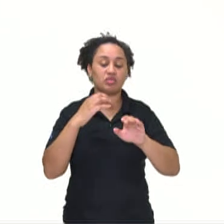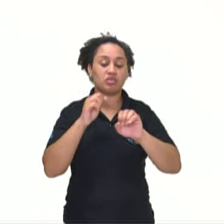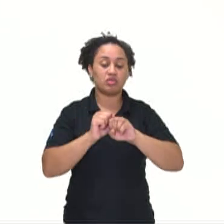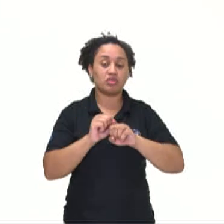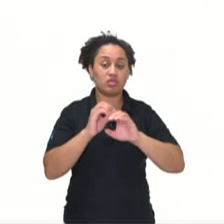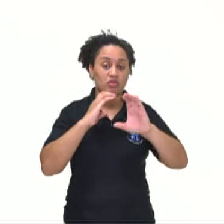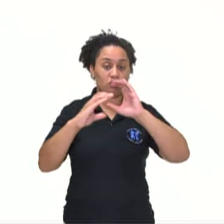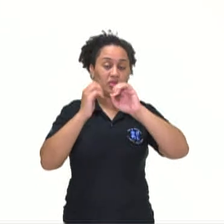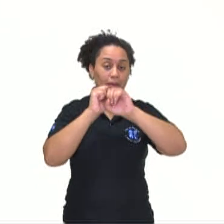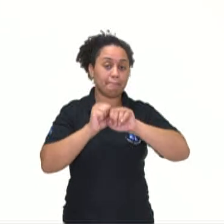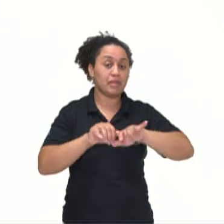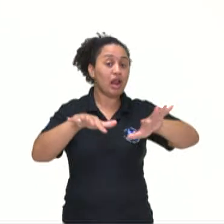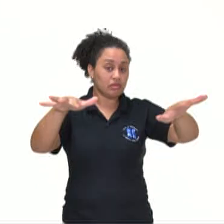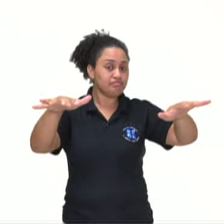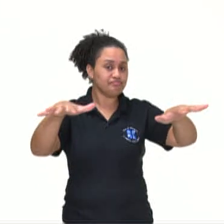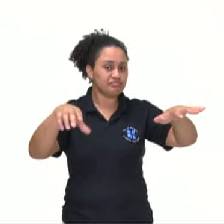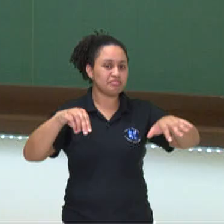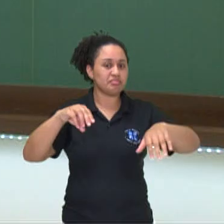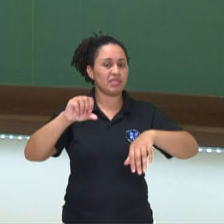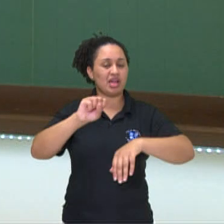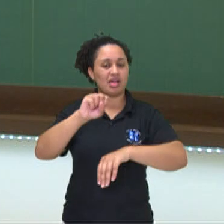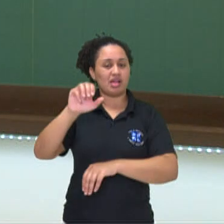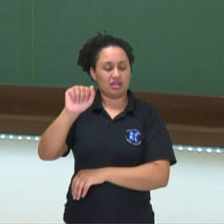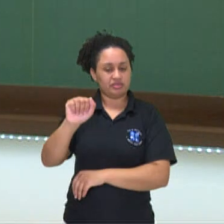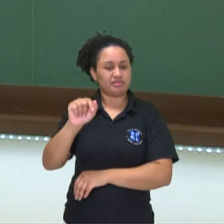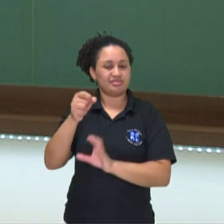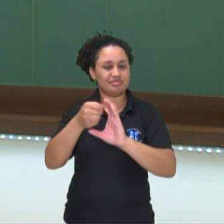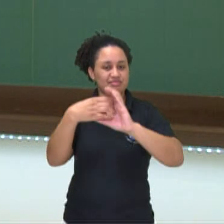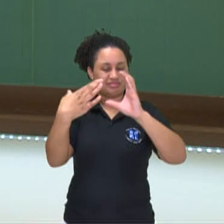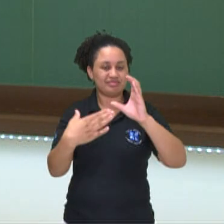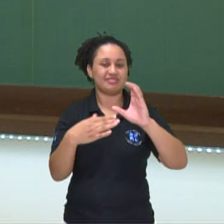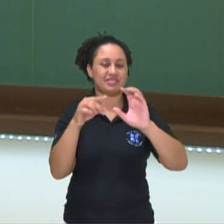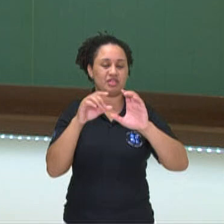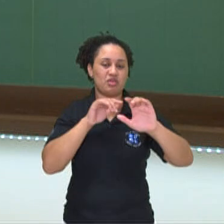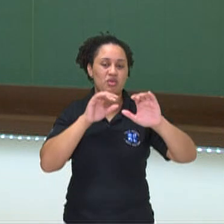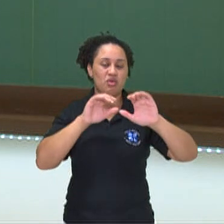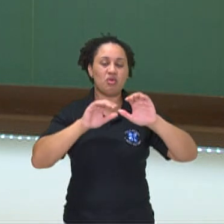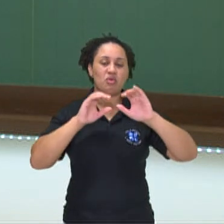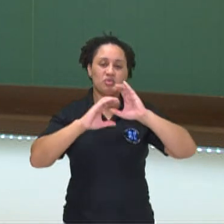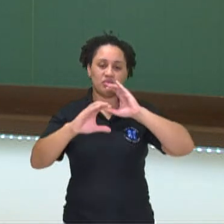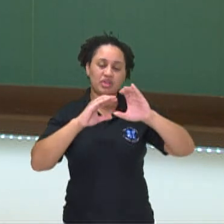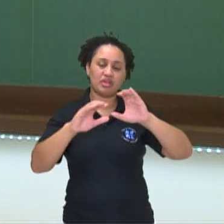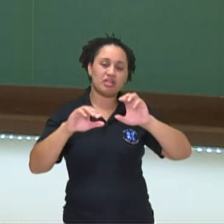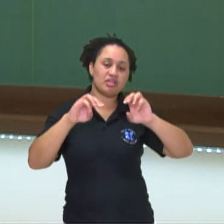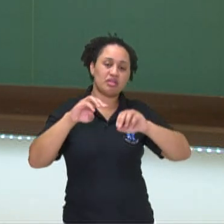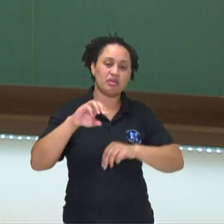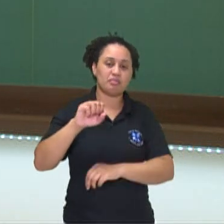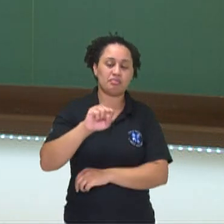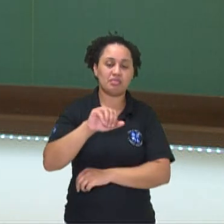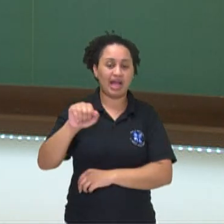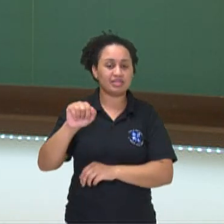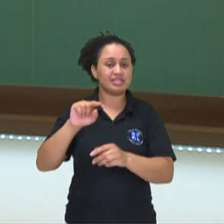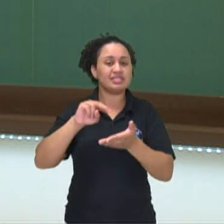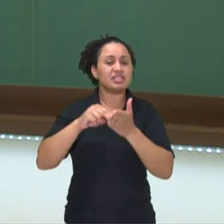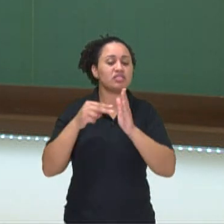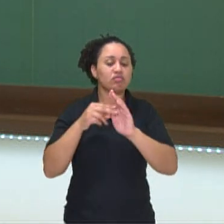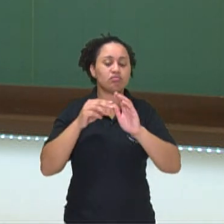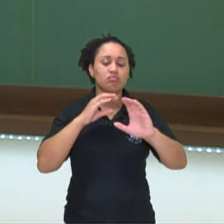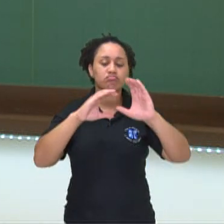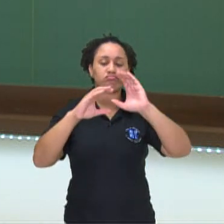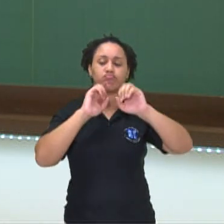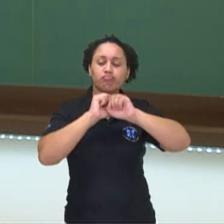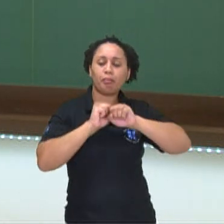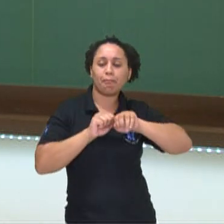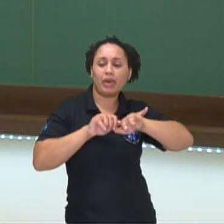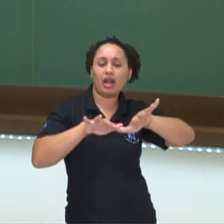que quando são caracterizados como meios de comunicação de massa, eles justamente estão levando a informação para